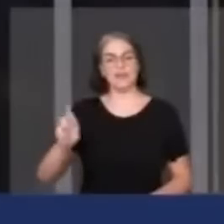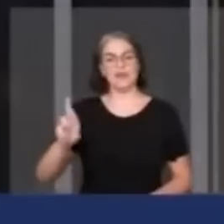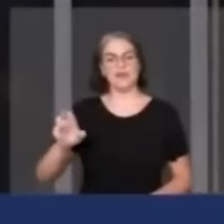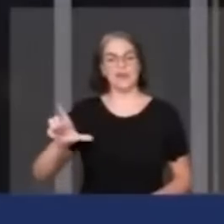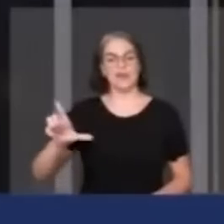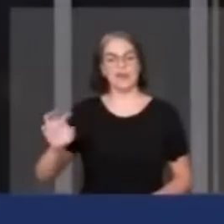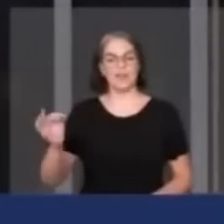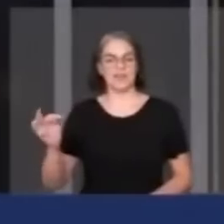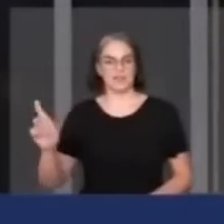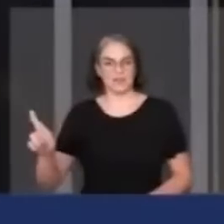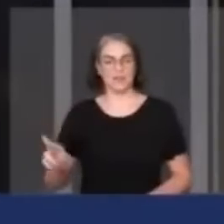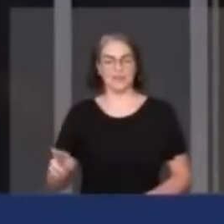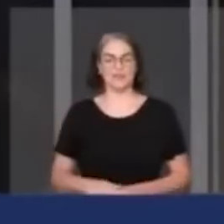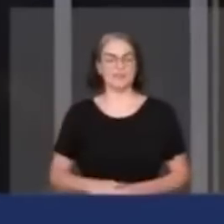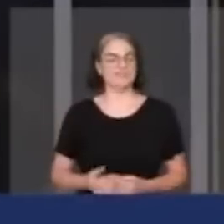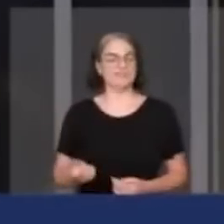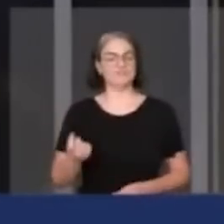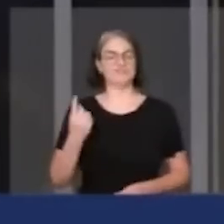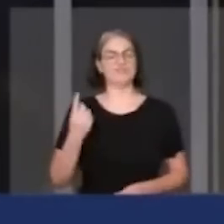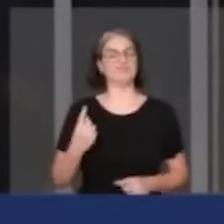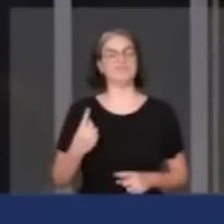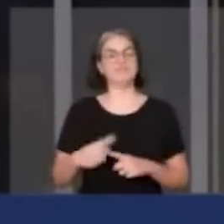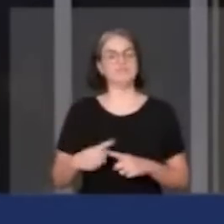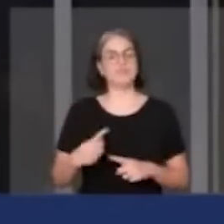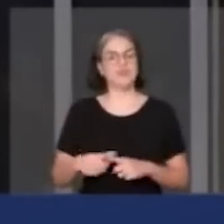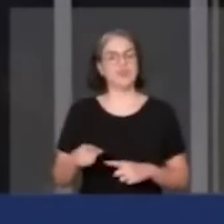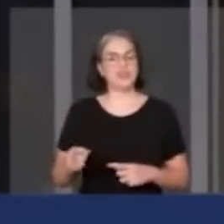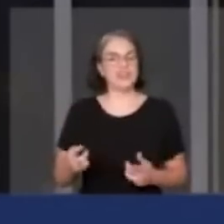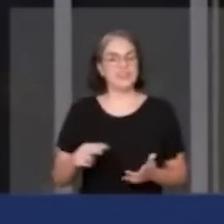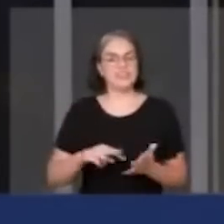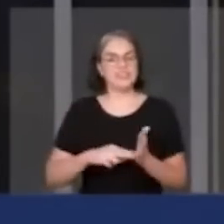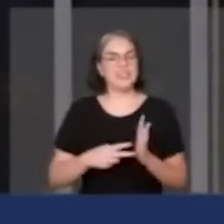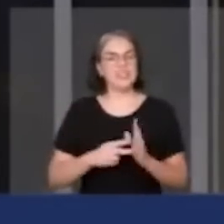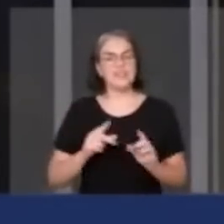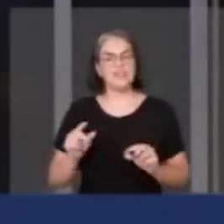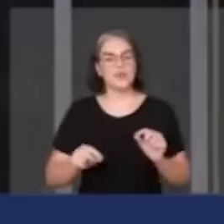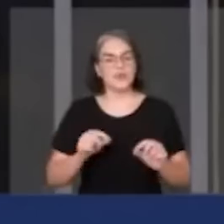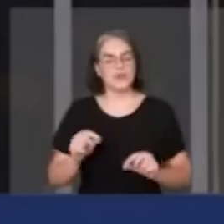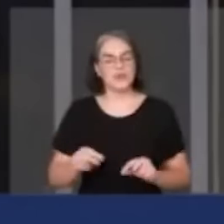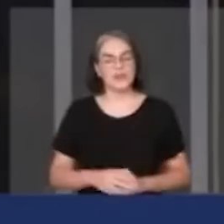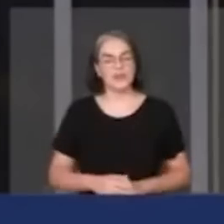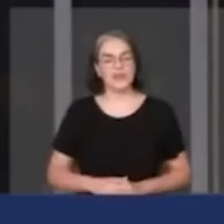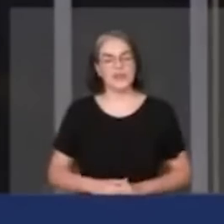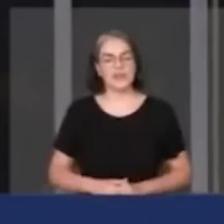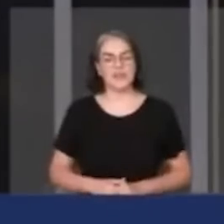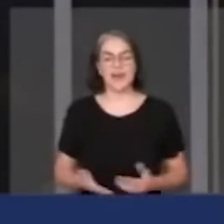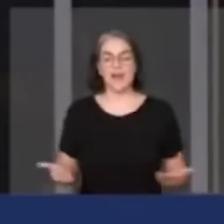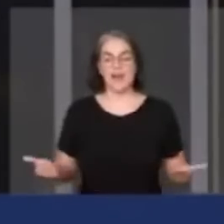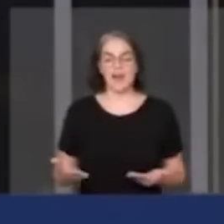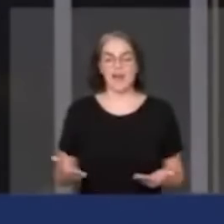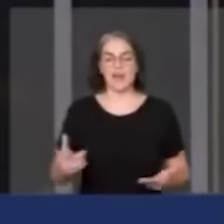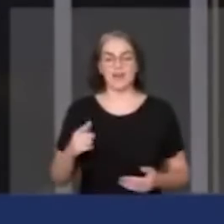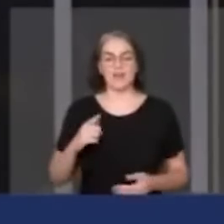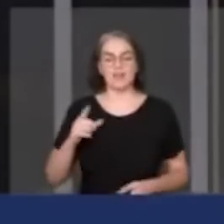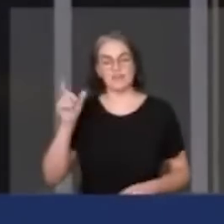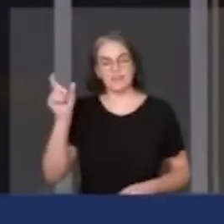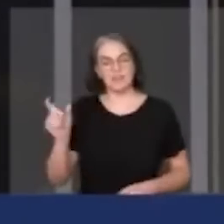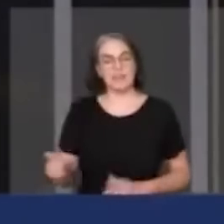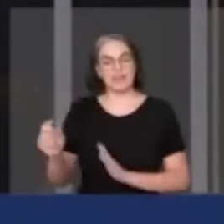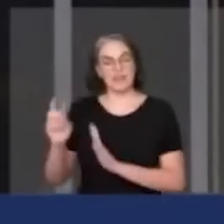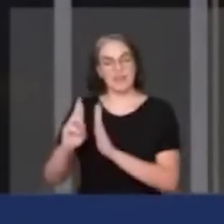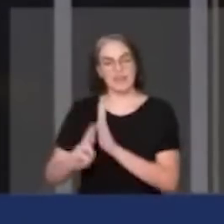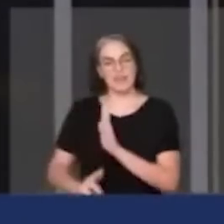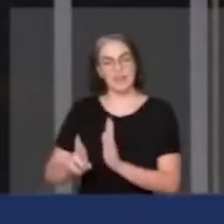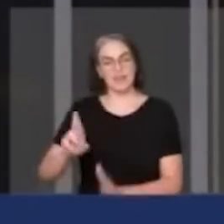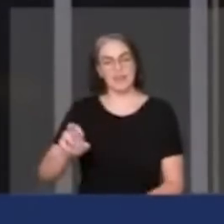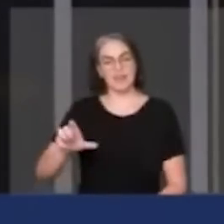Na prática, o que isso significa? Significa que agora, ao invés de um relator, deputado federal dessa casa, relator do orçamento, empresário Luiz